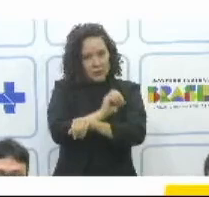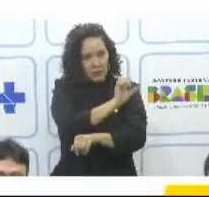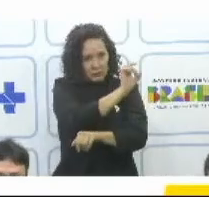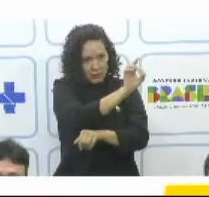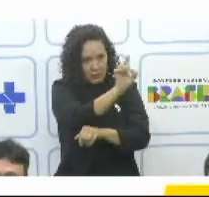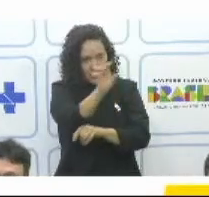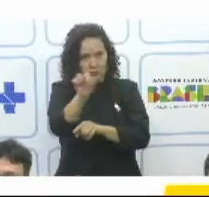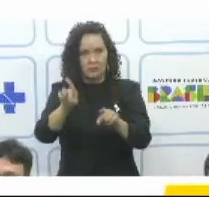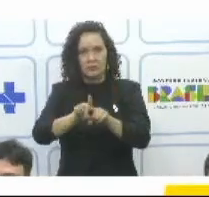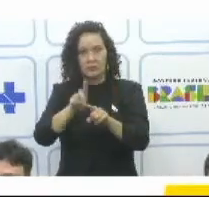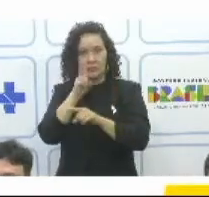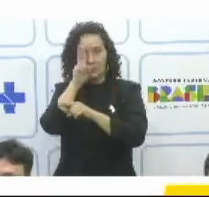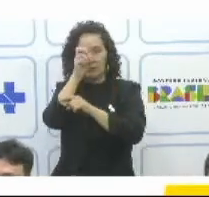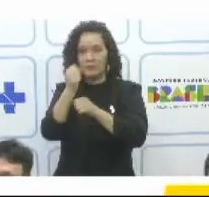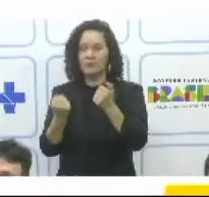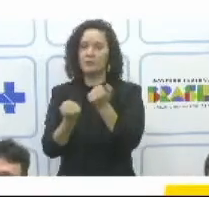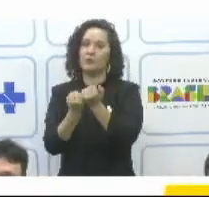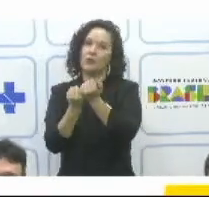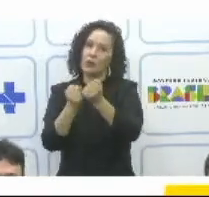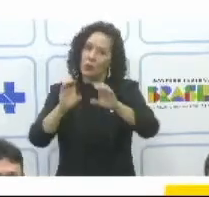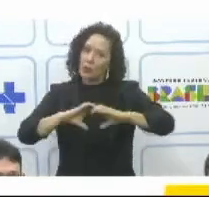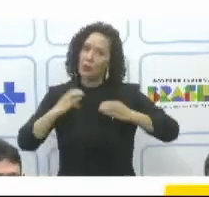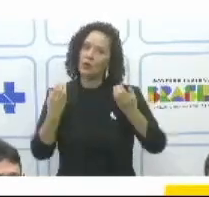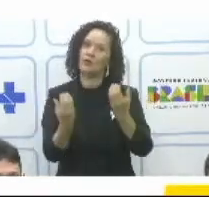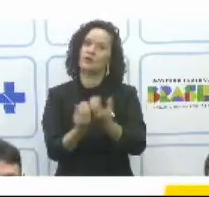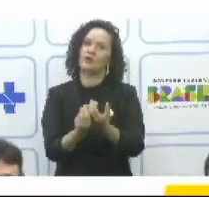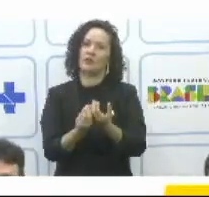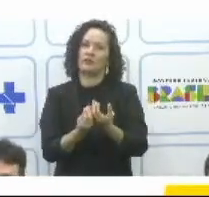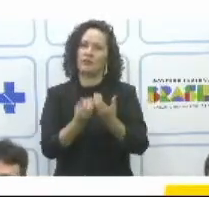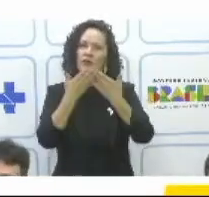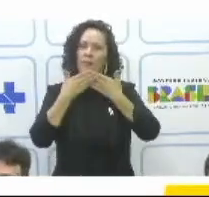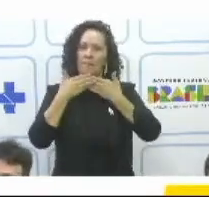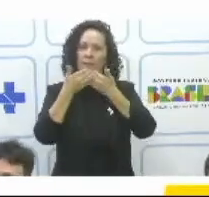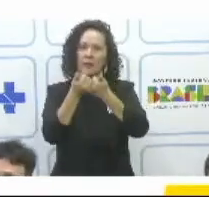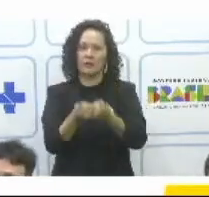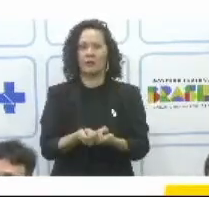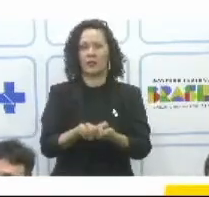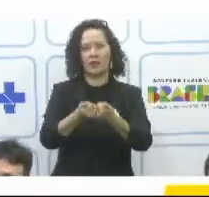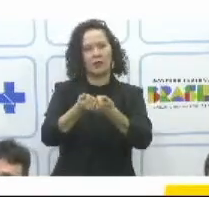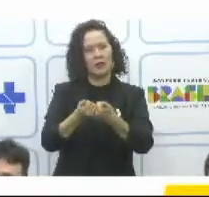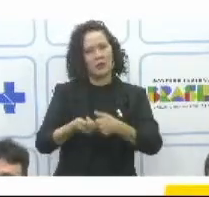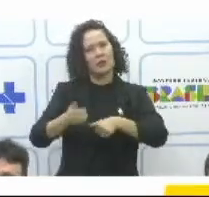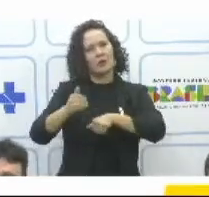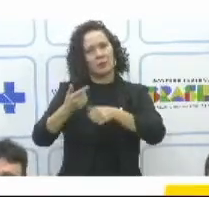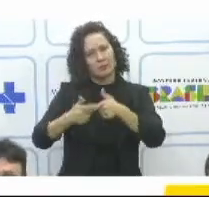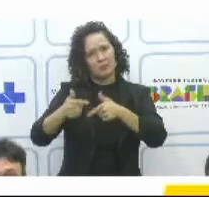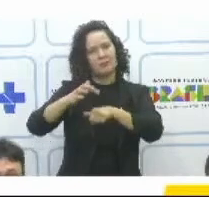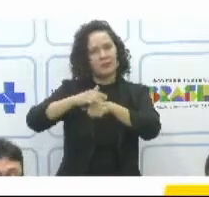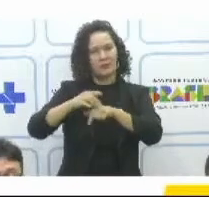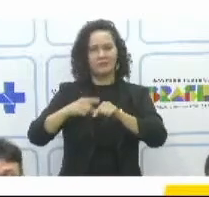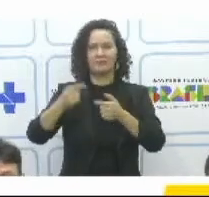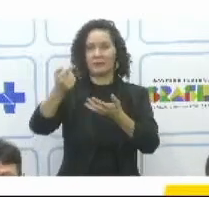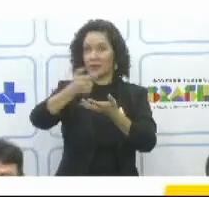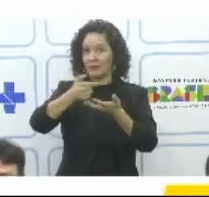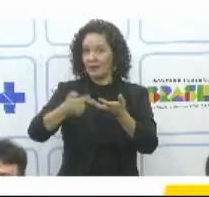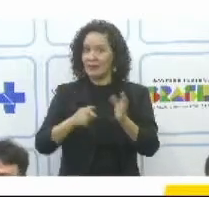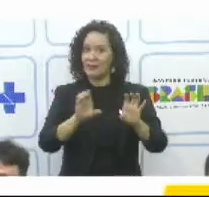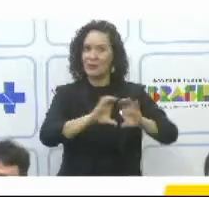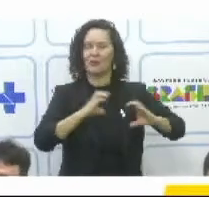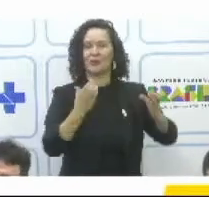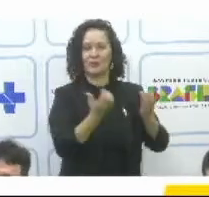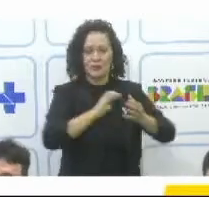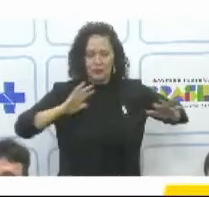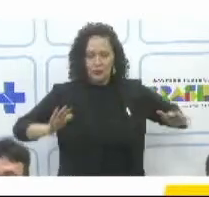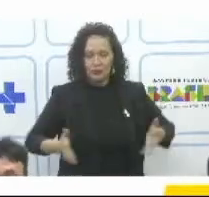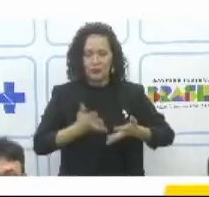coletivo, buscando melhorar, né, sinais e sintomas de saúde, mas a gente tem um conjunto de práticas que são coletivas, de